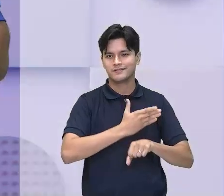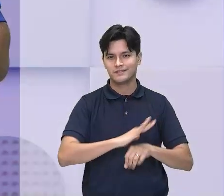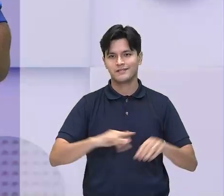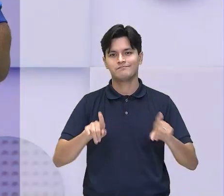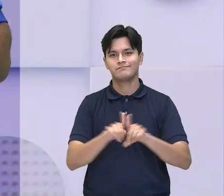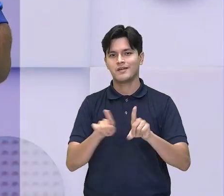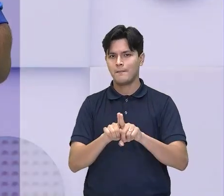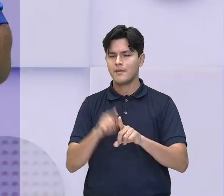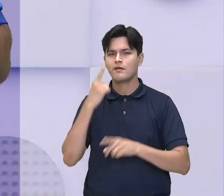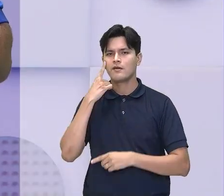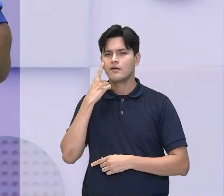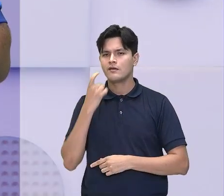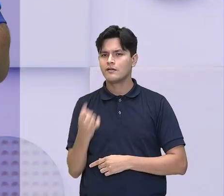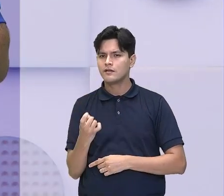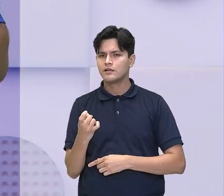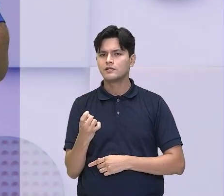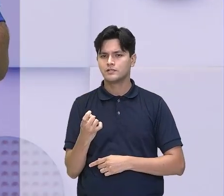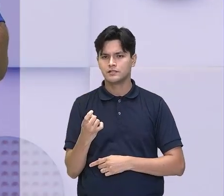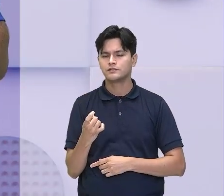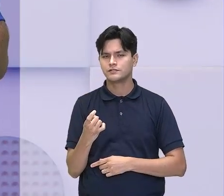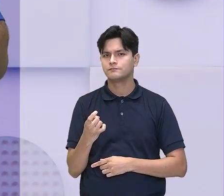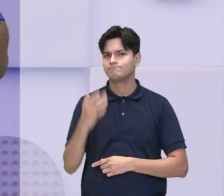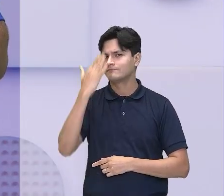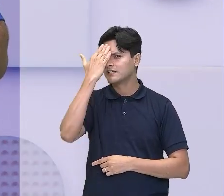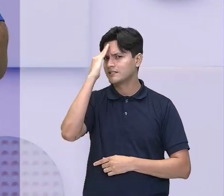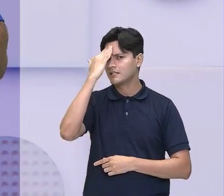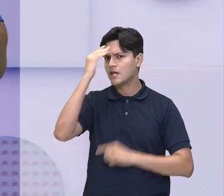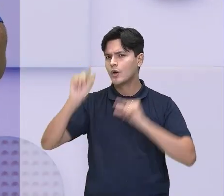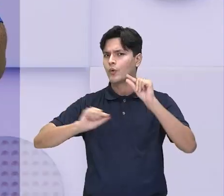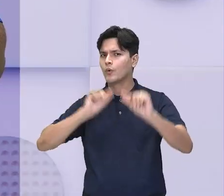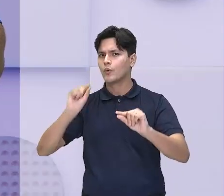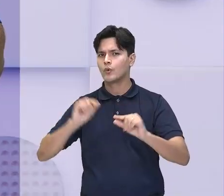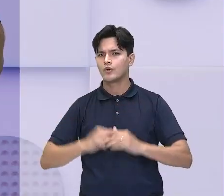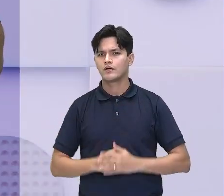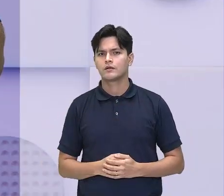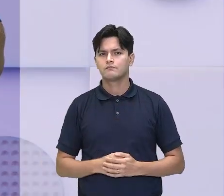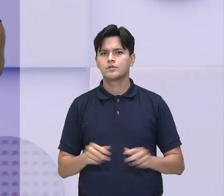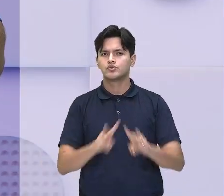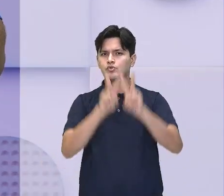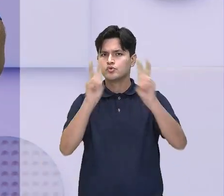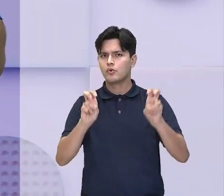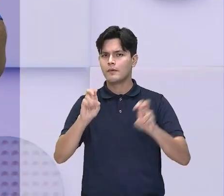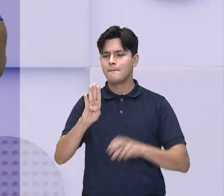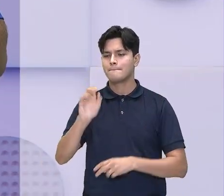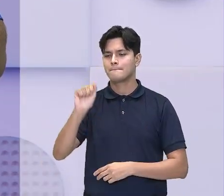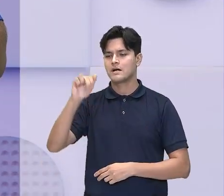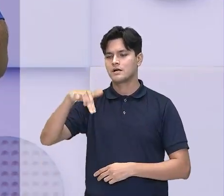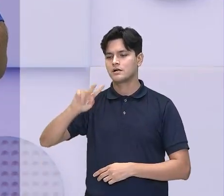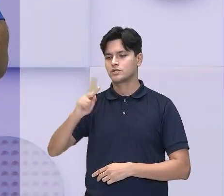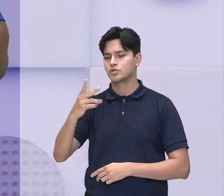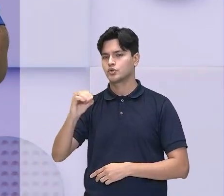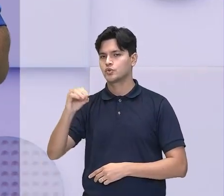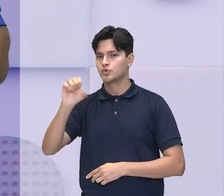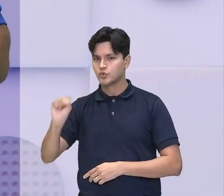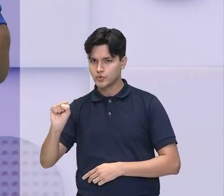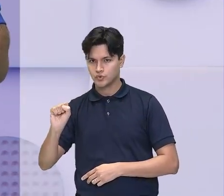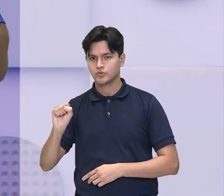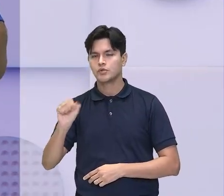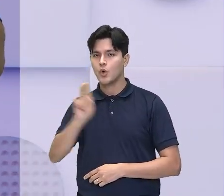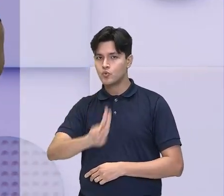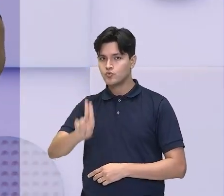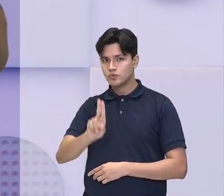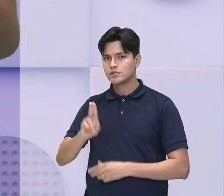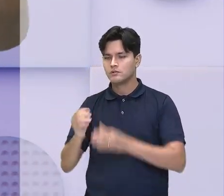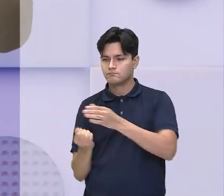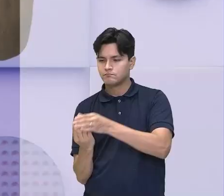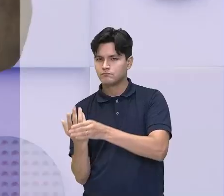uma coisa bem interessante no candomblé, né, que é a questão dos banhos. Esses banhos com as ervas, muitas